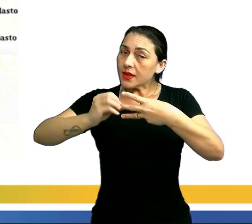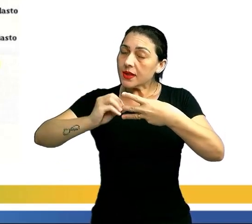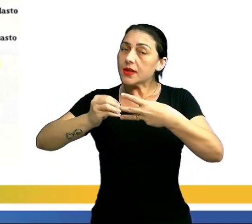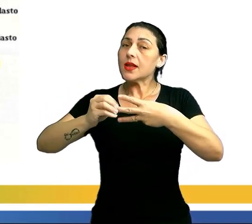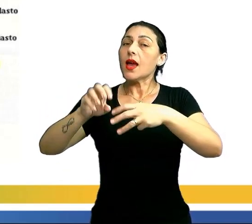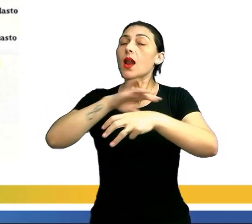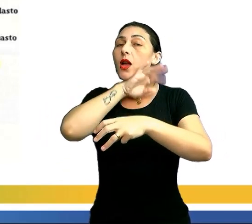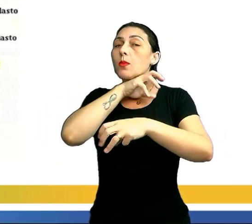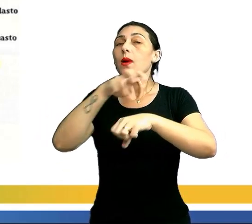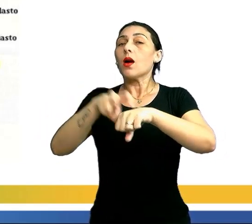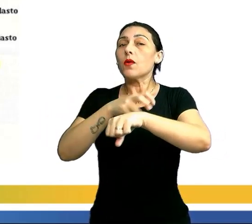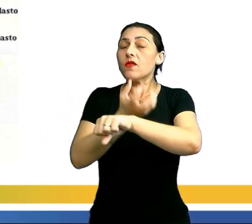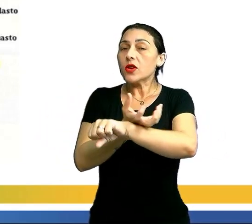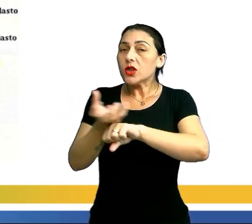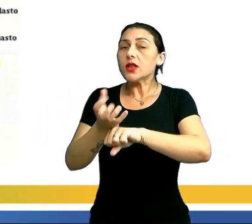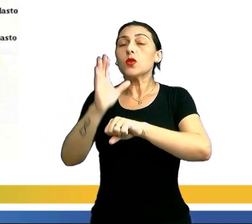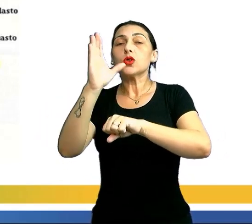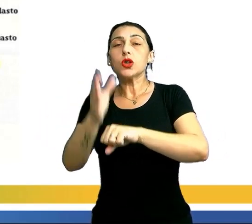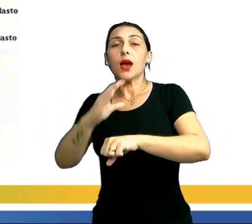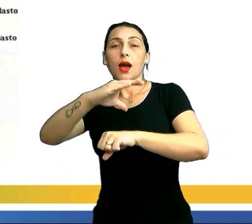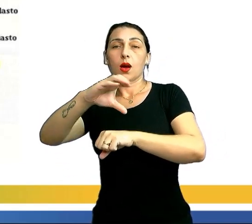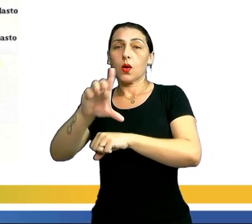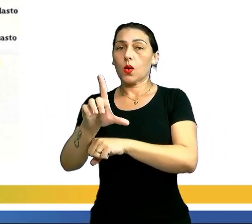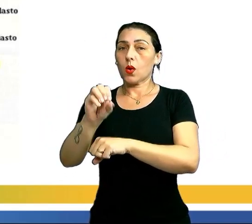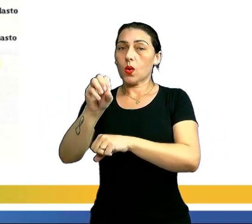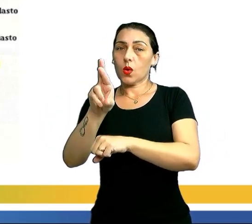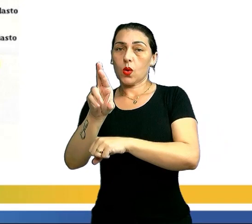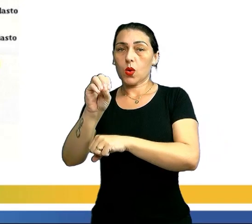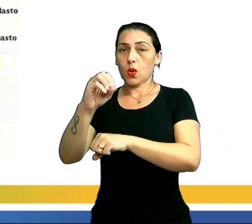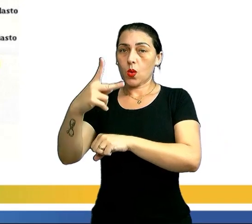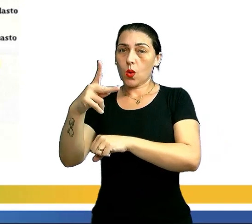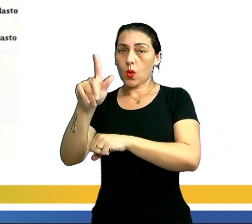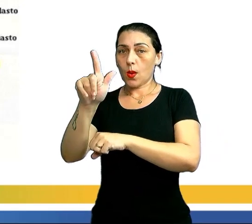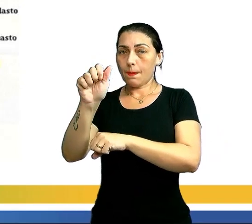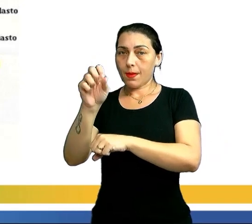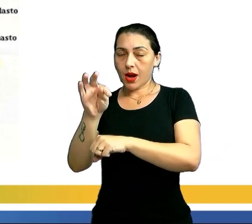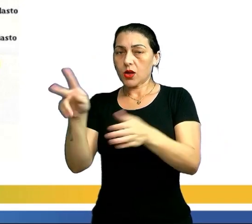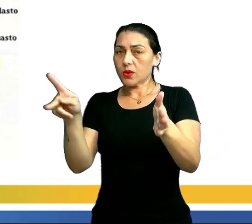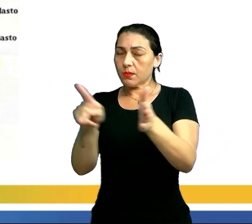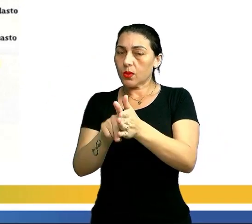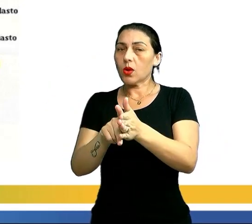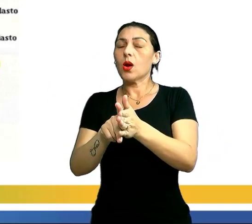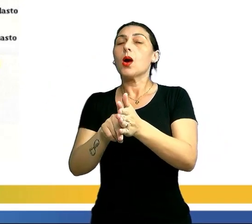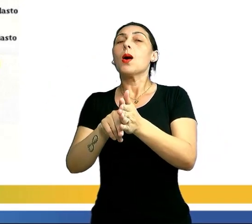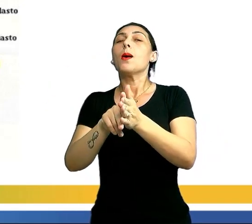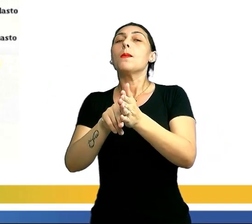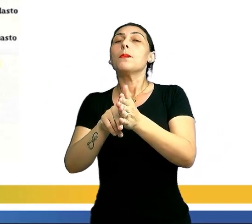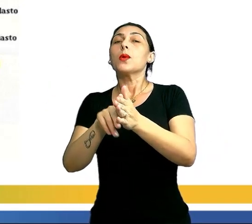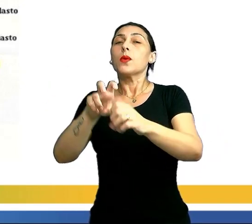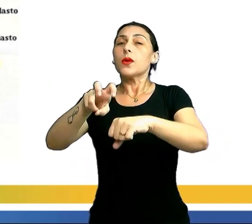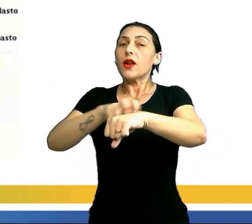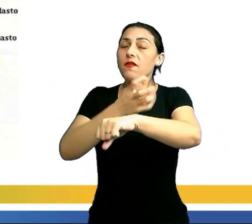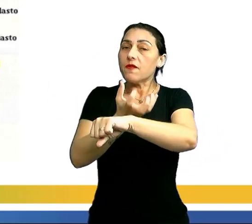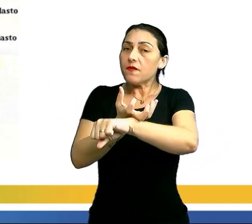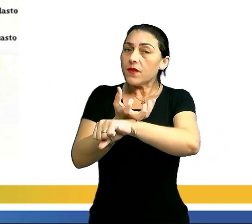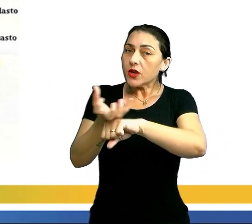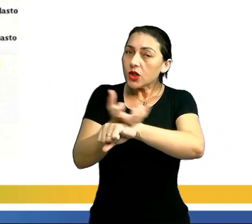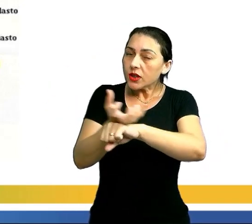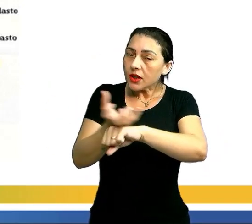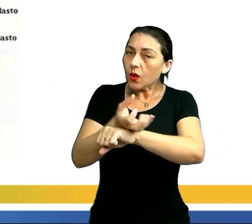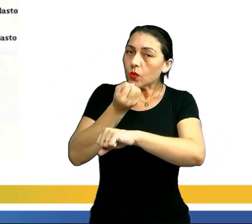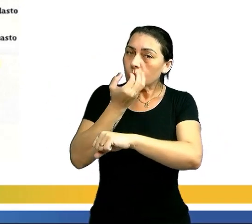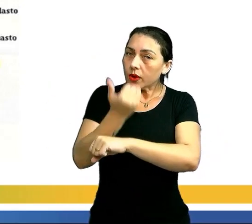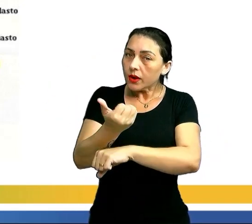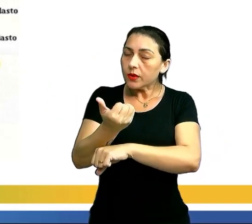célula vegetal, ok? Onde a gente percebe a fotossíntese. Mitocôndrias, respiração celular.